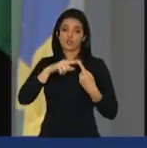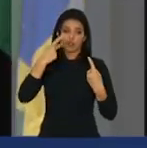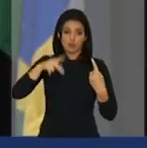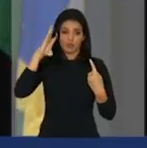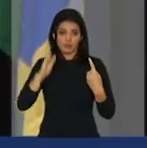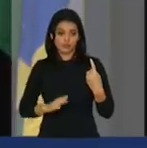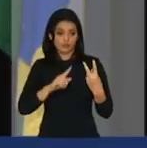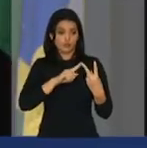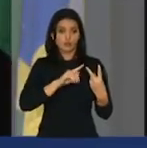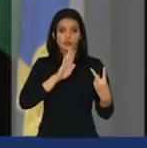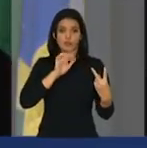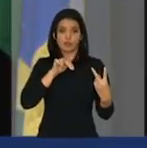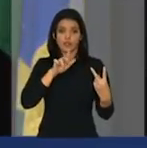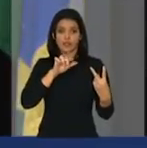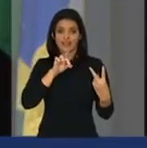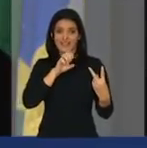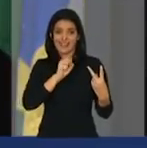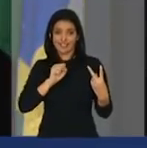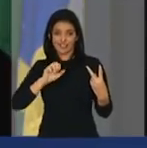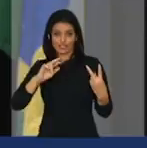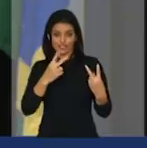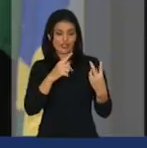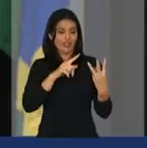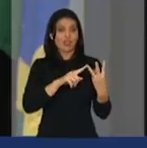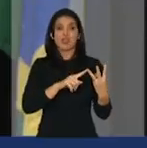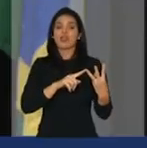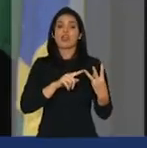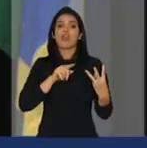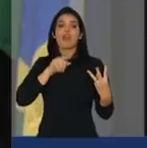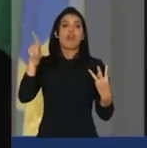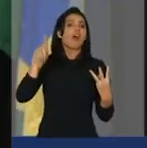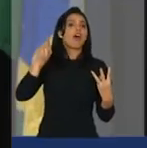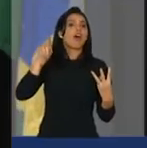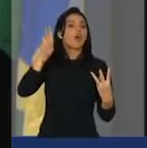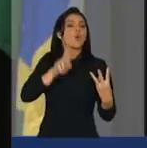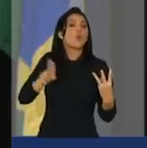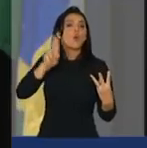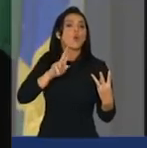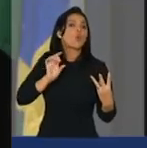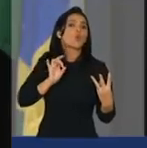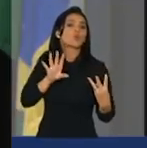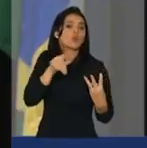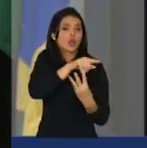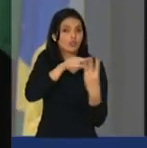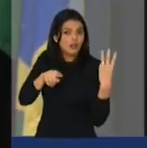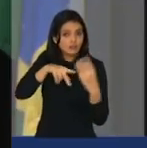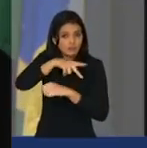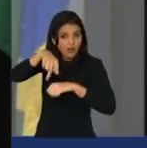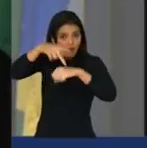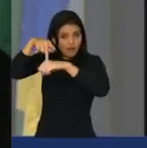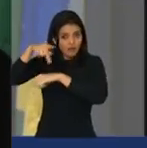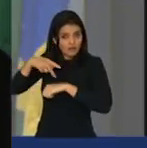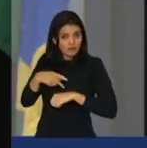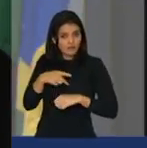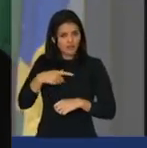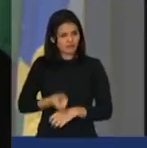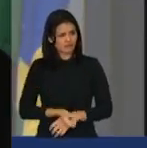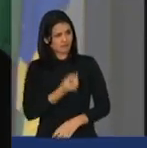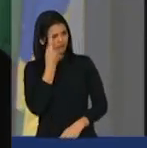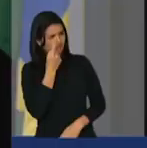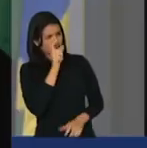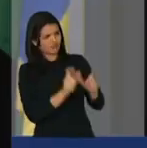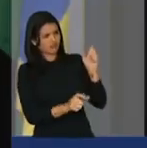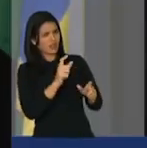botão Oi e me causa muita estranheza esse tipo de intenção dos nossos